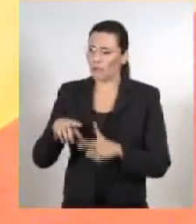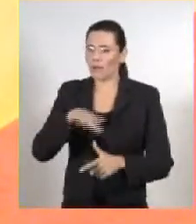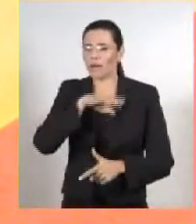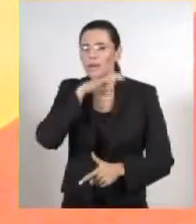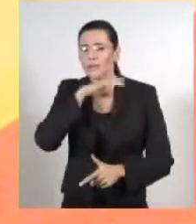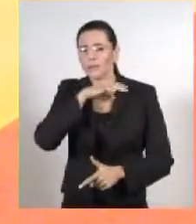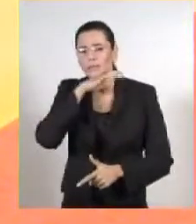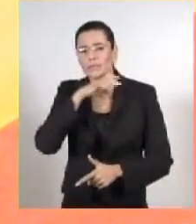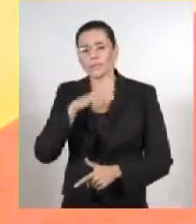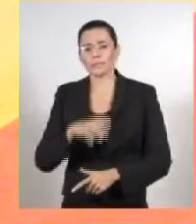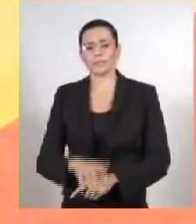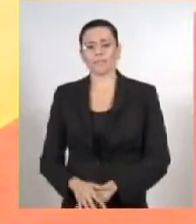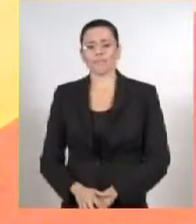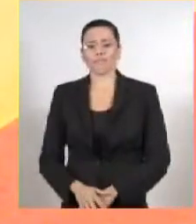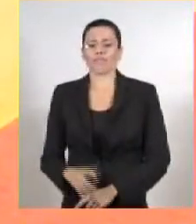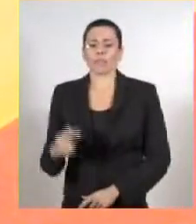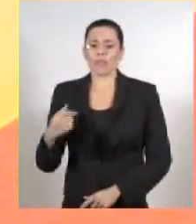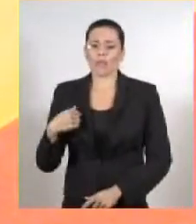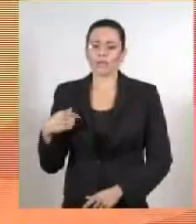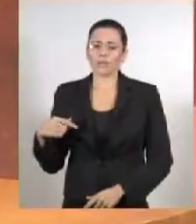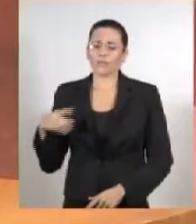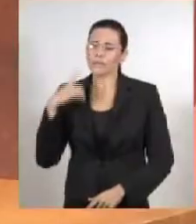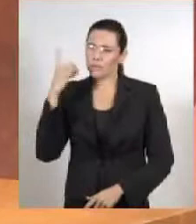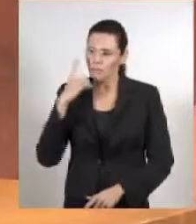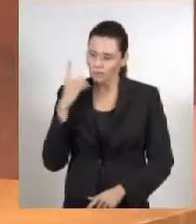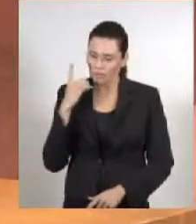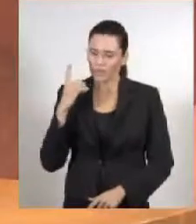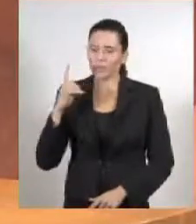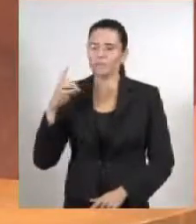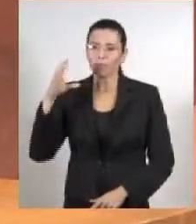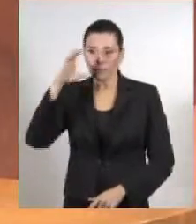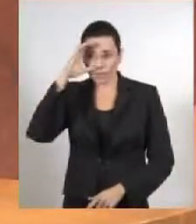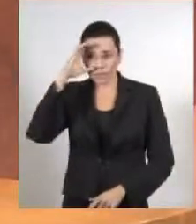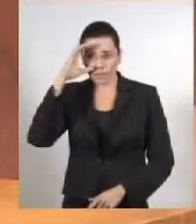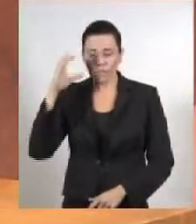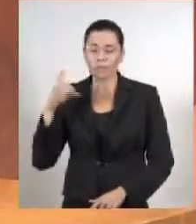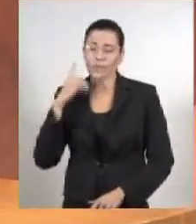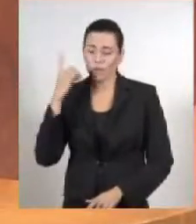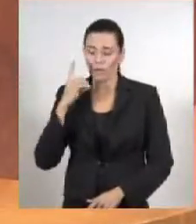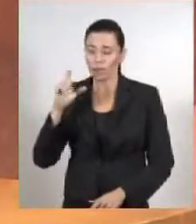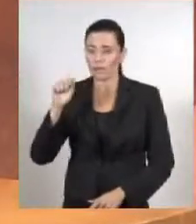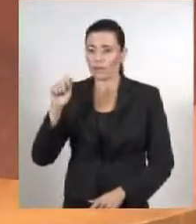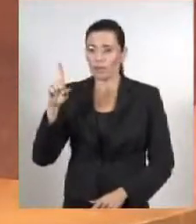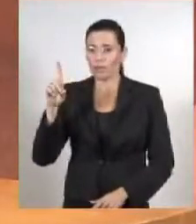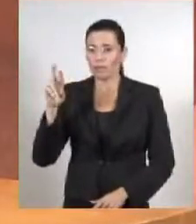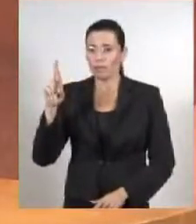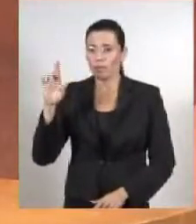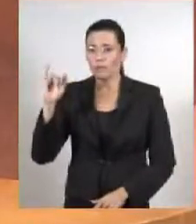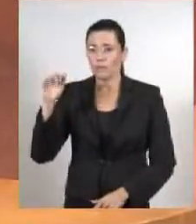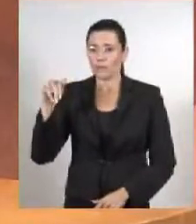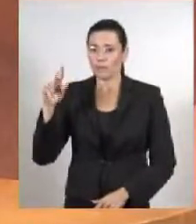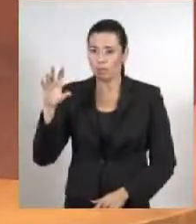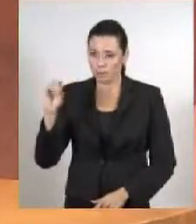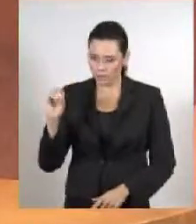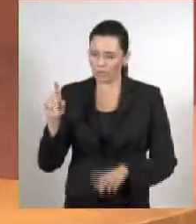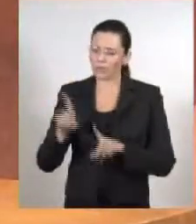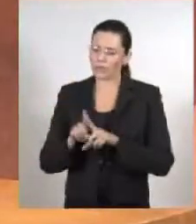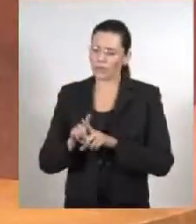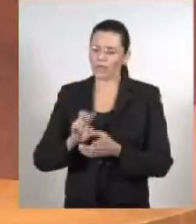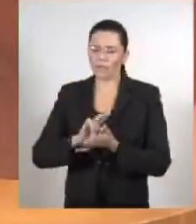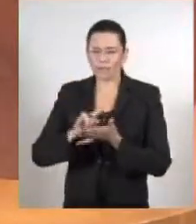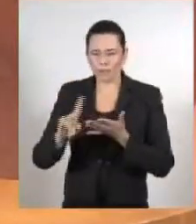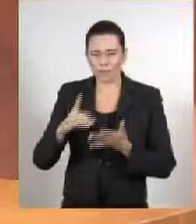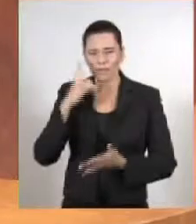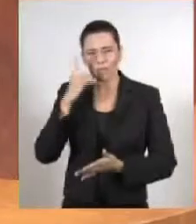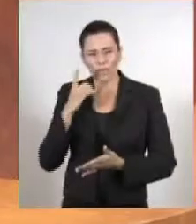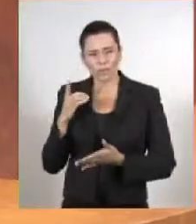junto conosco, o deputado Adriano Sarney, deputado Cabo Campos, entre outros deputados que estavam presentes naquele momento, e discutimos a